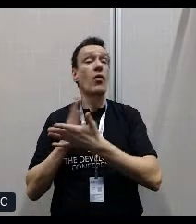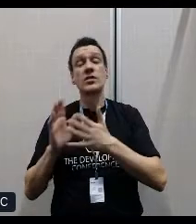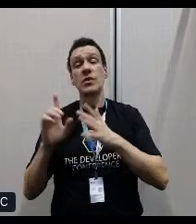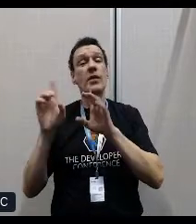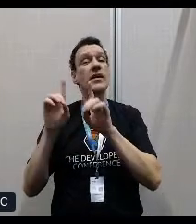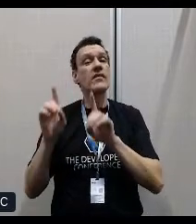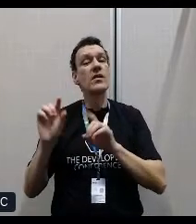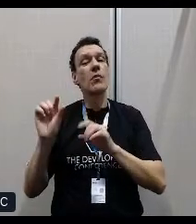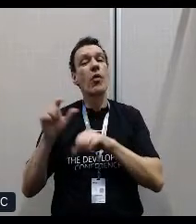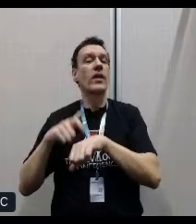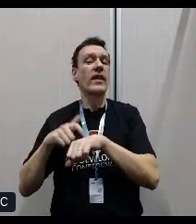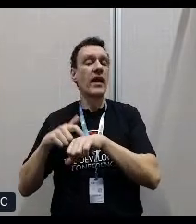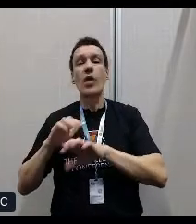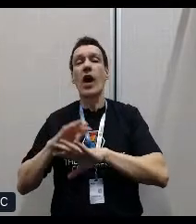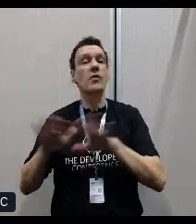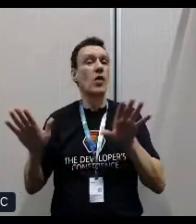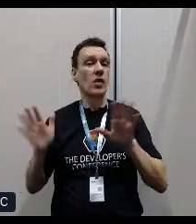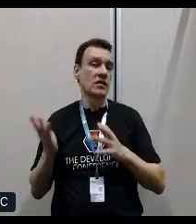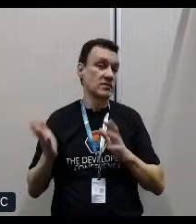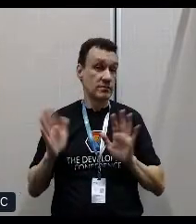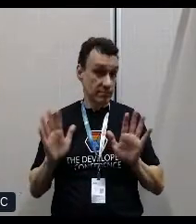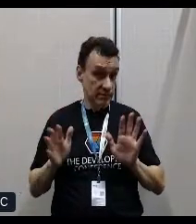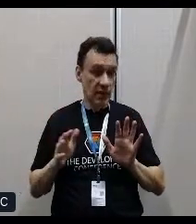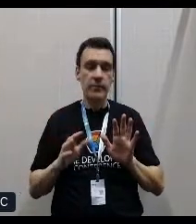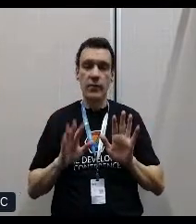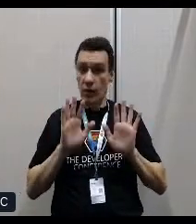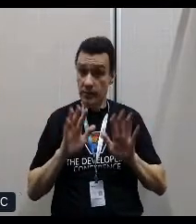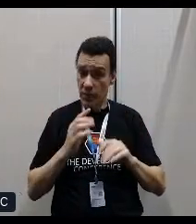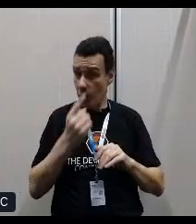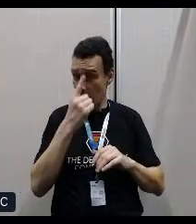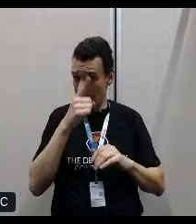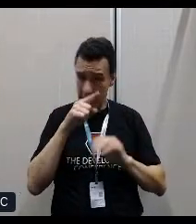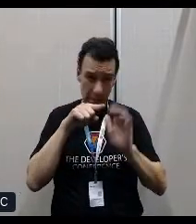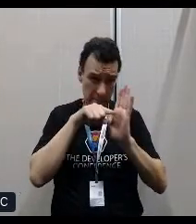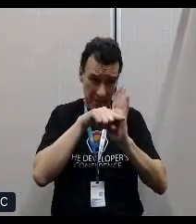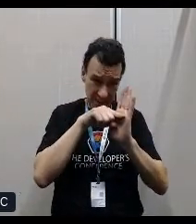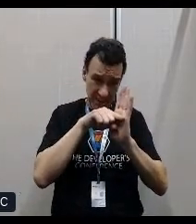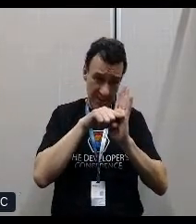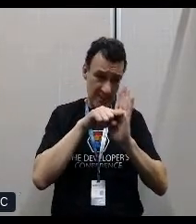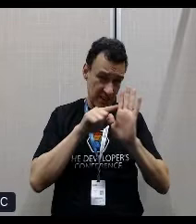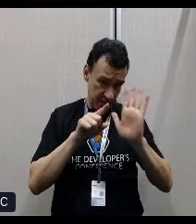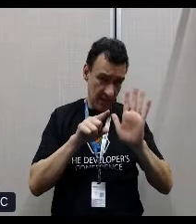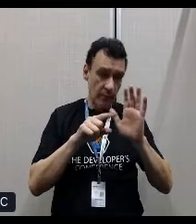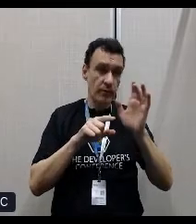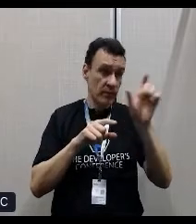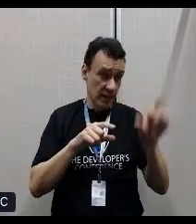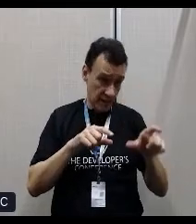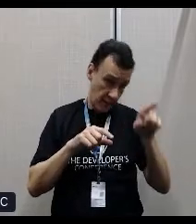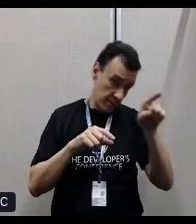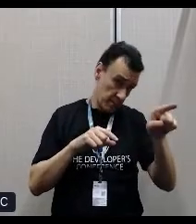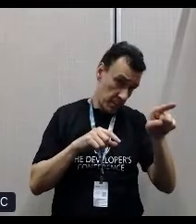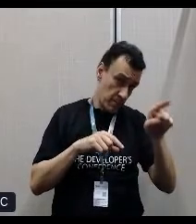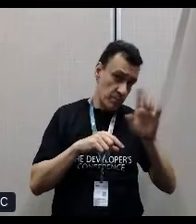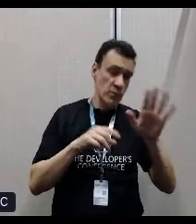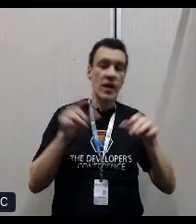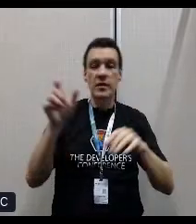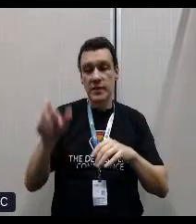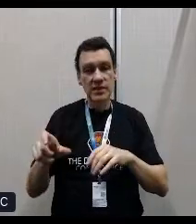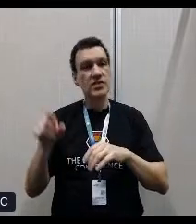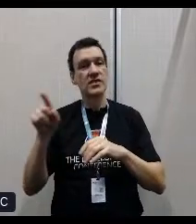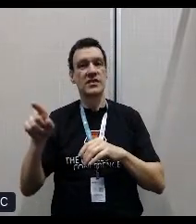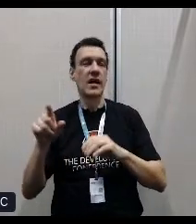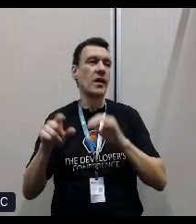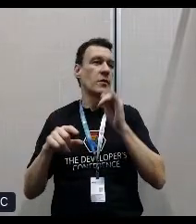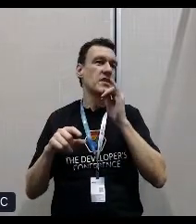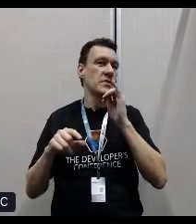tenha entendimento para outro. Então, vamos supor que eu seja uma pessoa que acabei de fazer um exame de vista, dilatei a